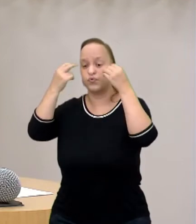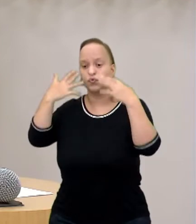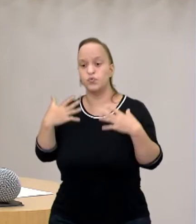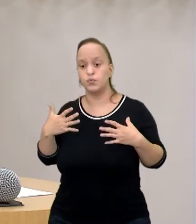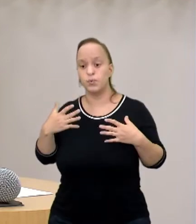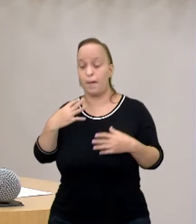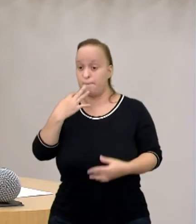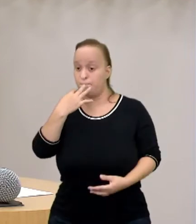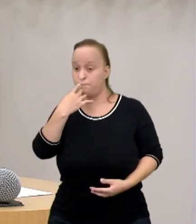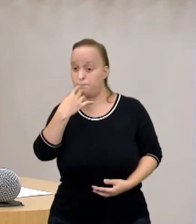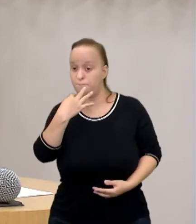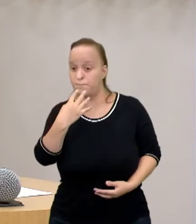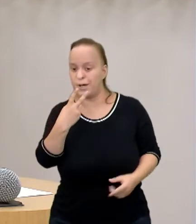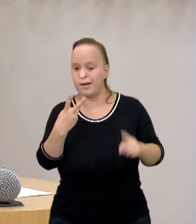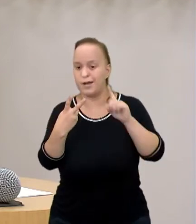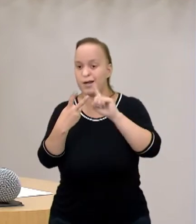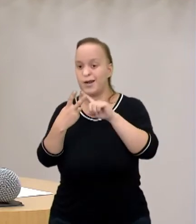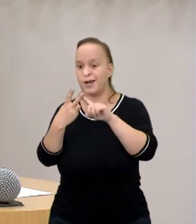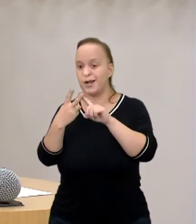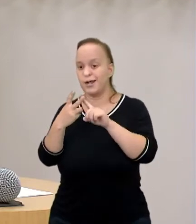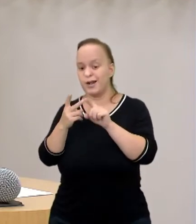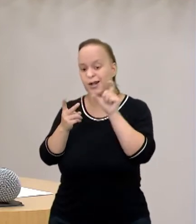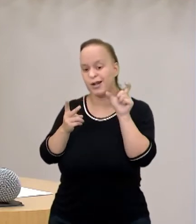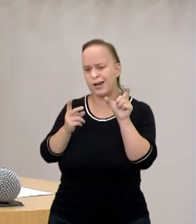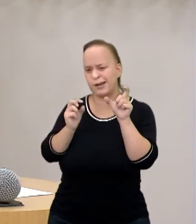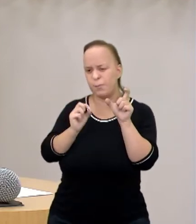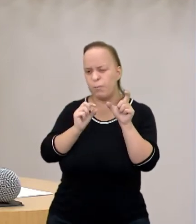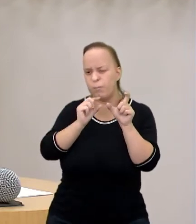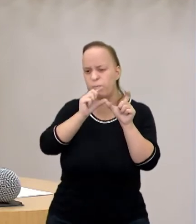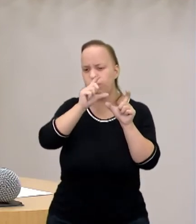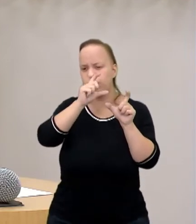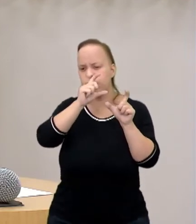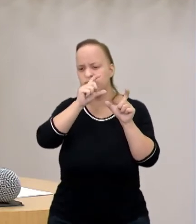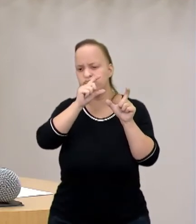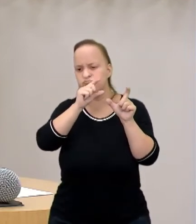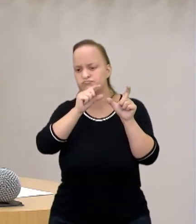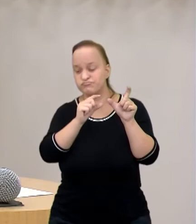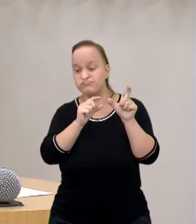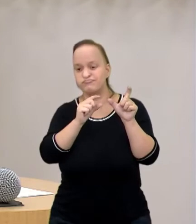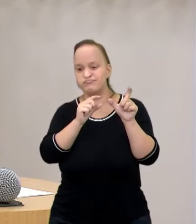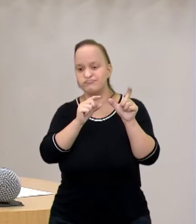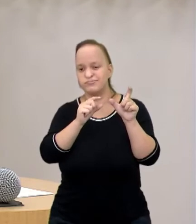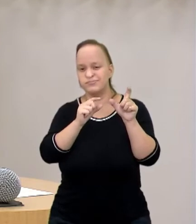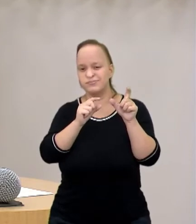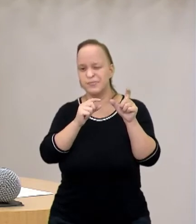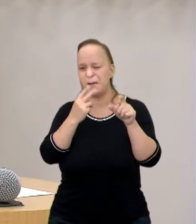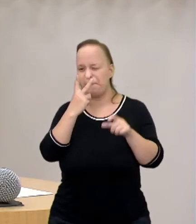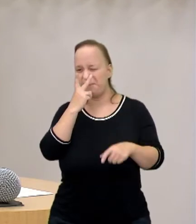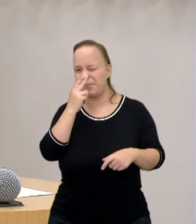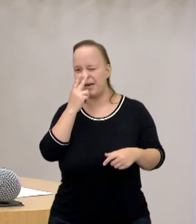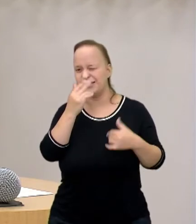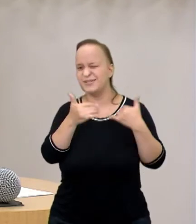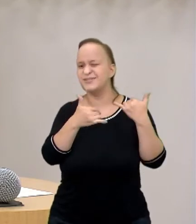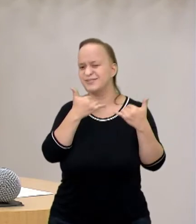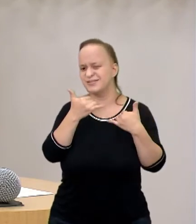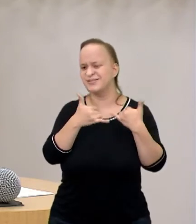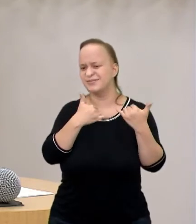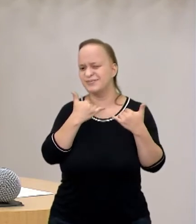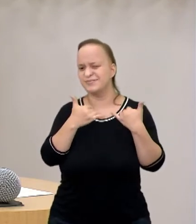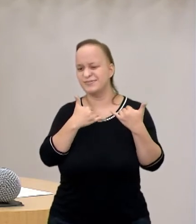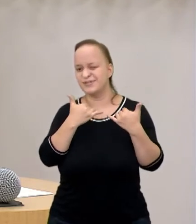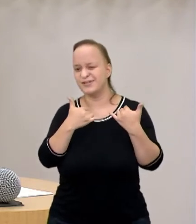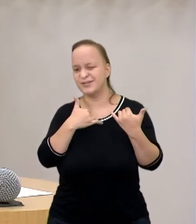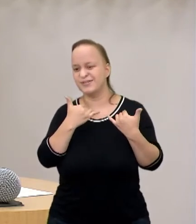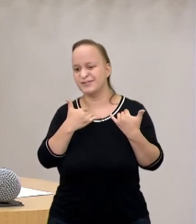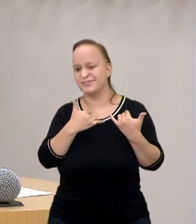cor, eh, tamanho de letra, que as imagens que são colocadas, essa brincadeira, nessa propaganda, no caso, tinha uma brincadeira. Então,